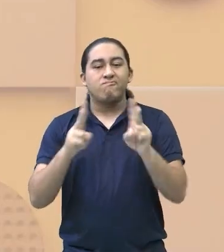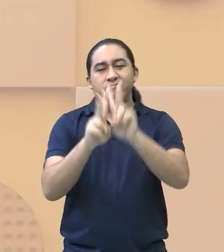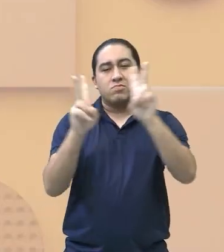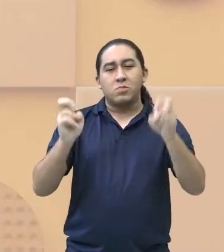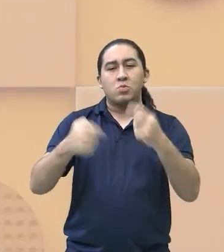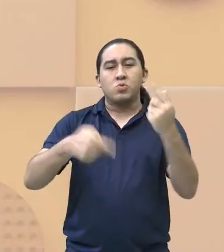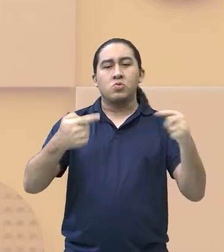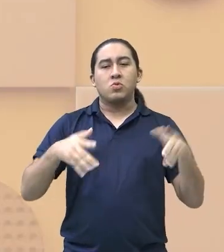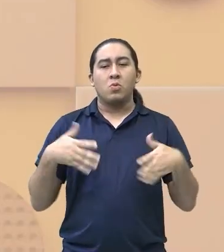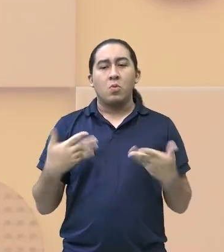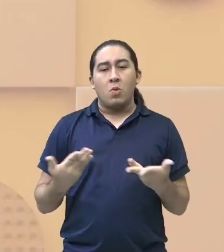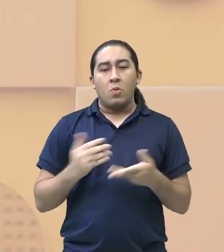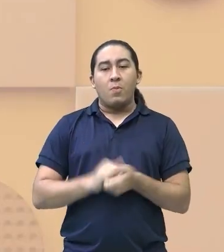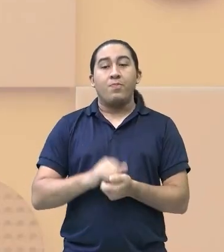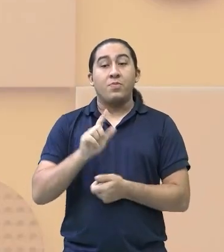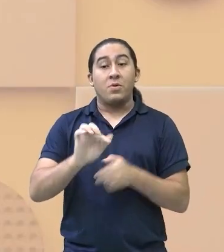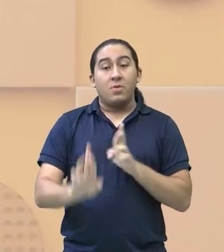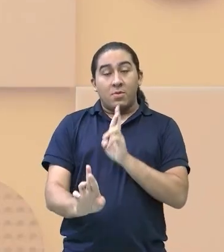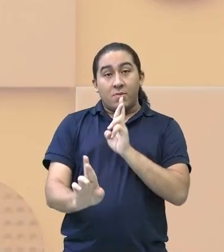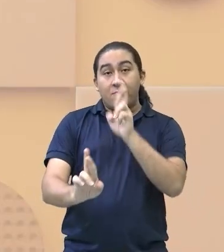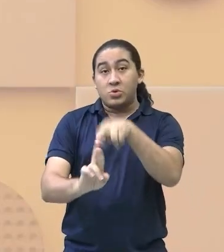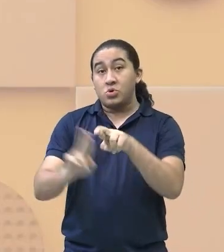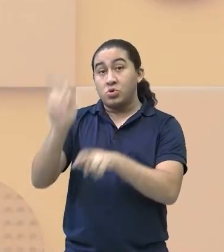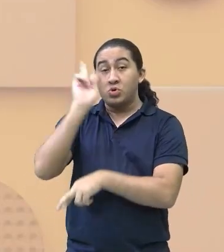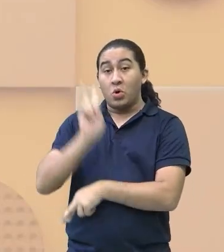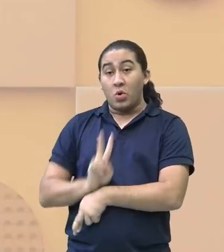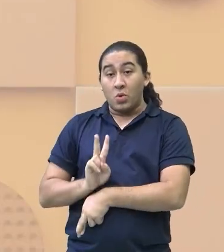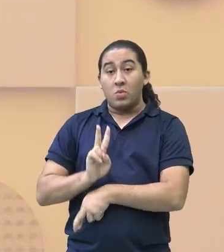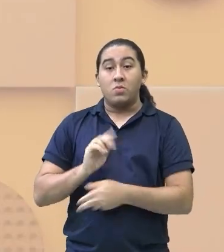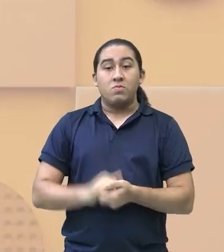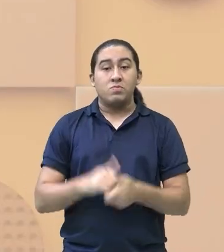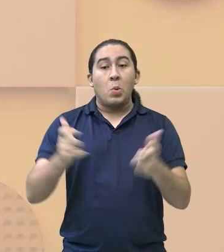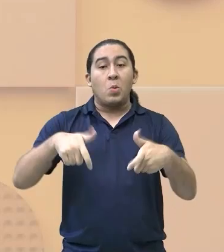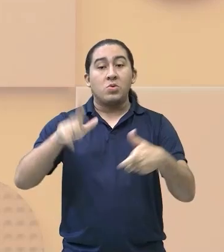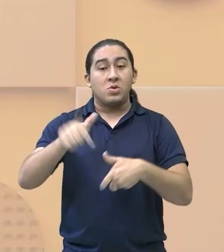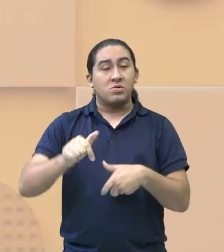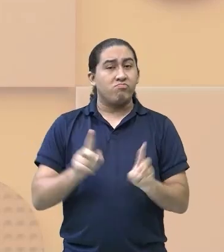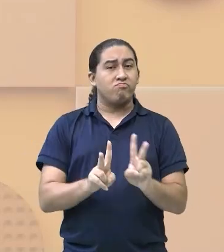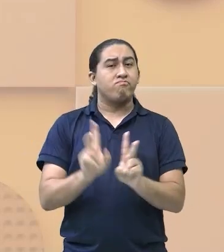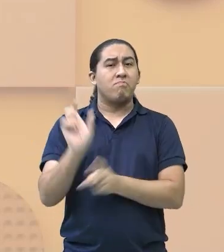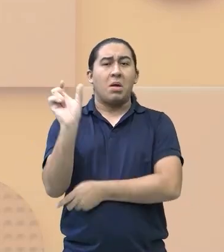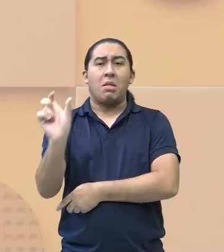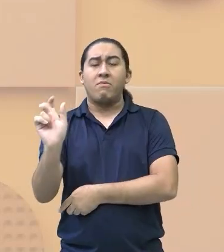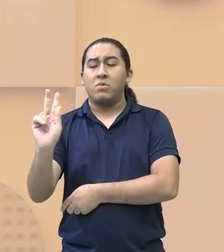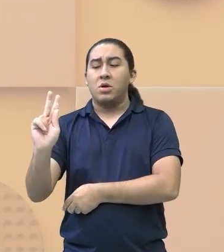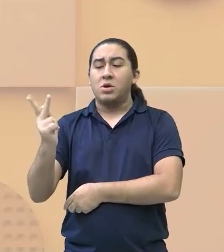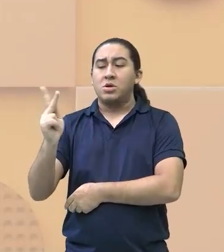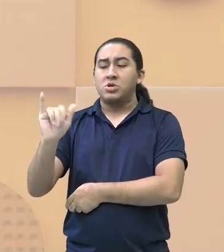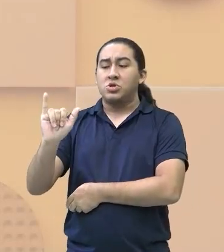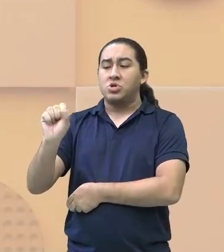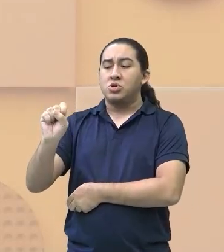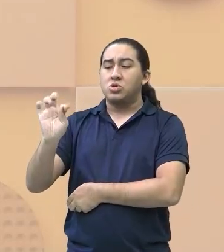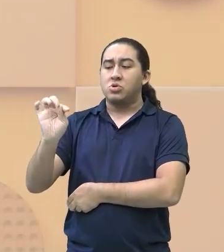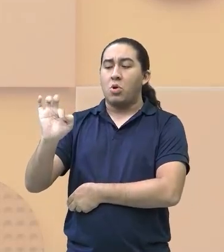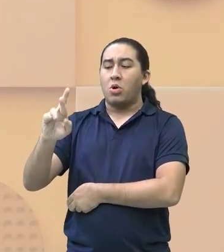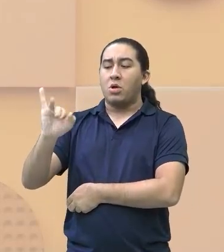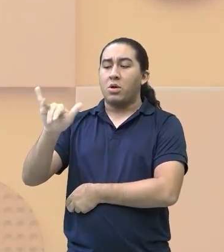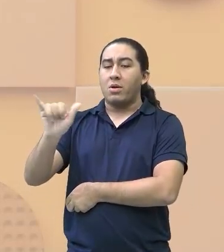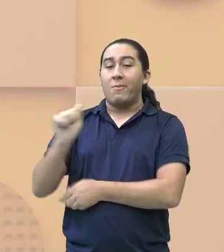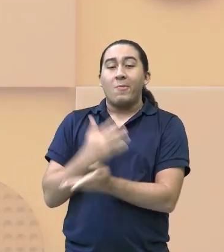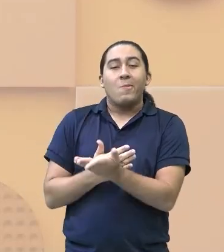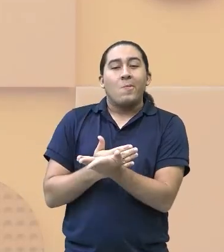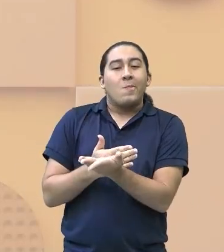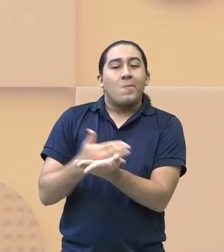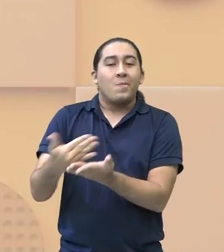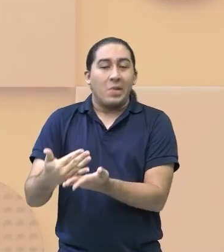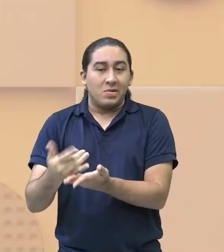o que é então a história, de onde esse termo, inclusive história, ele começa então a se originar